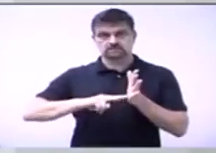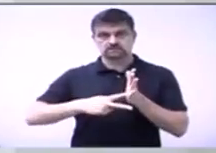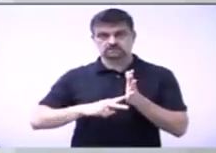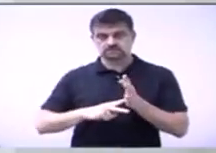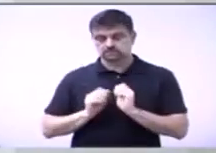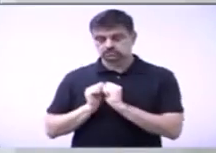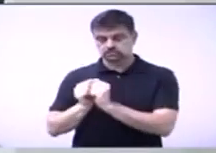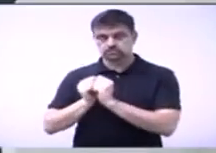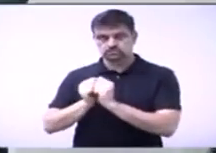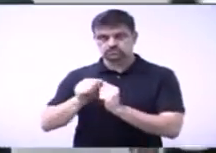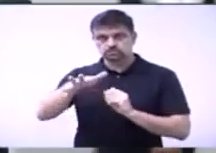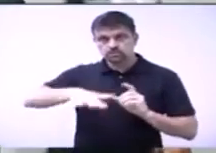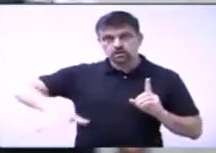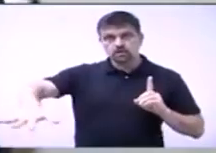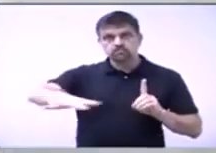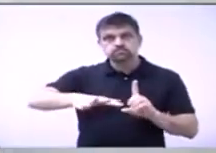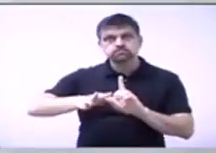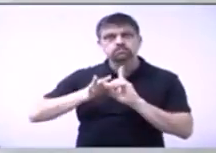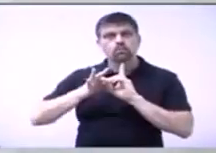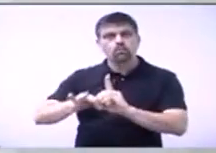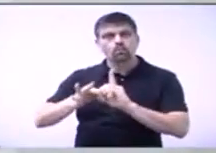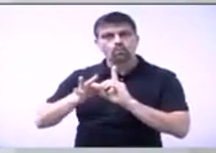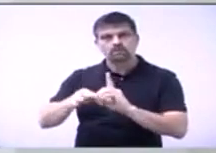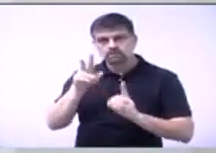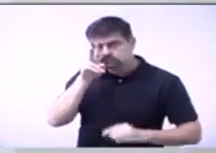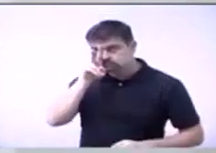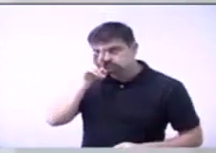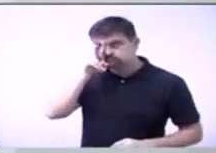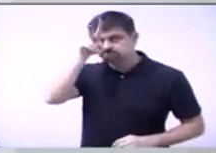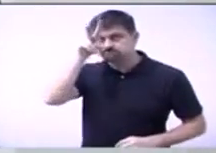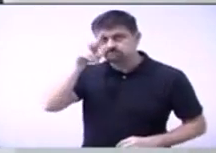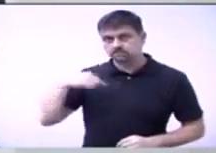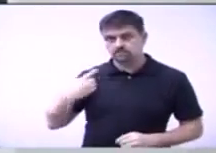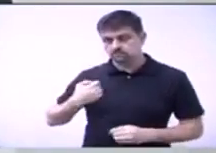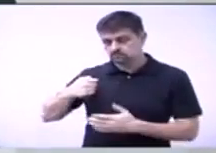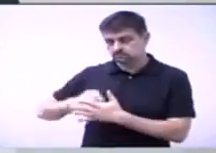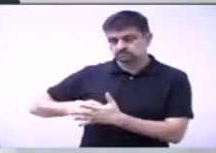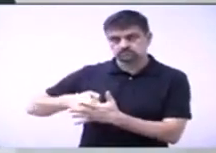nossa luta, o nosso trabalho. E hoje,